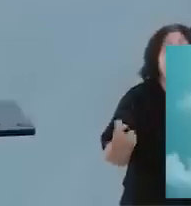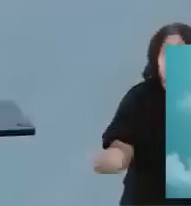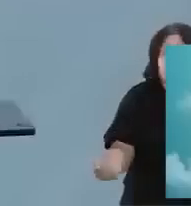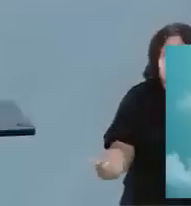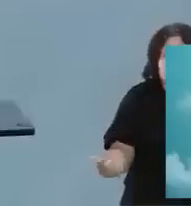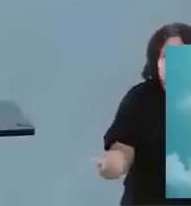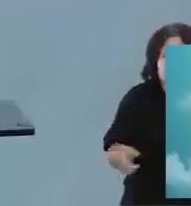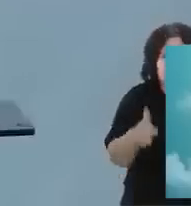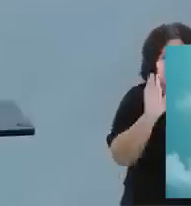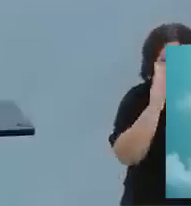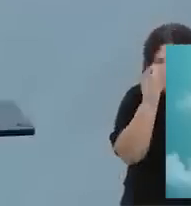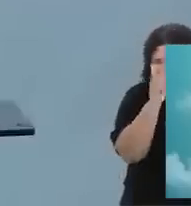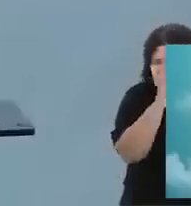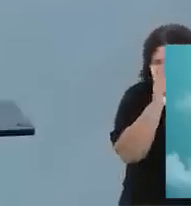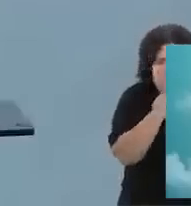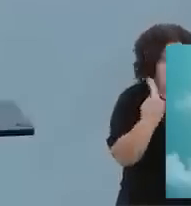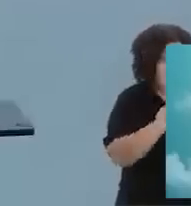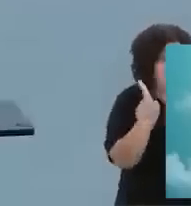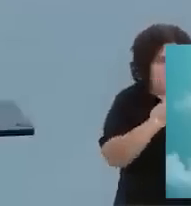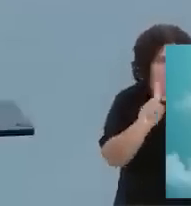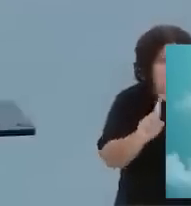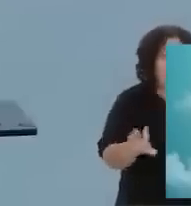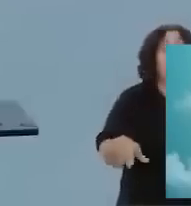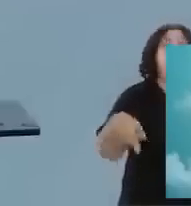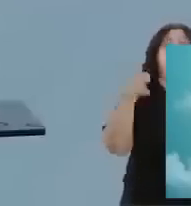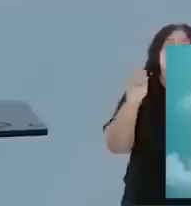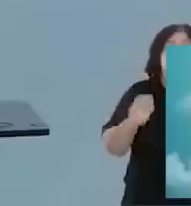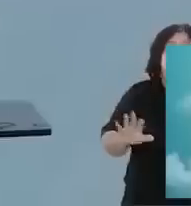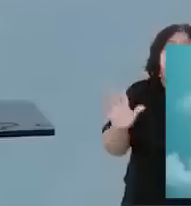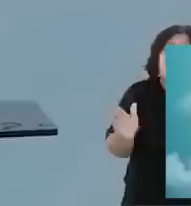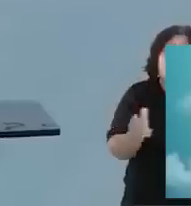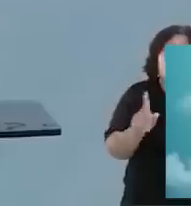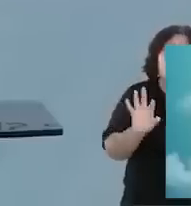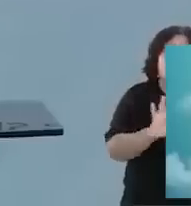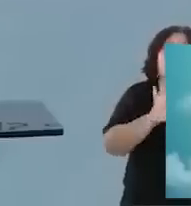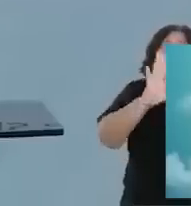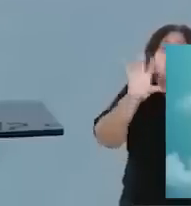rasa, epidérmica, mas uma comunhão verdadeira, profunda.